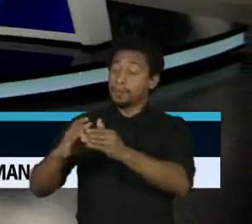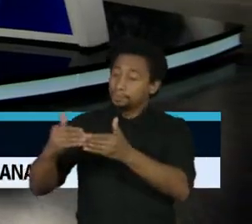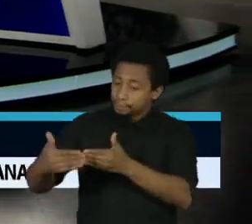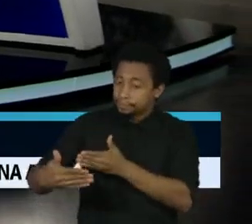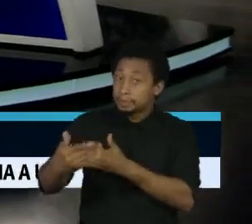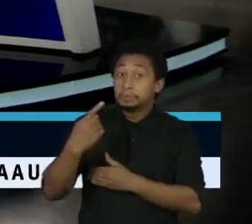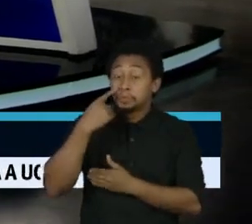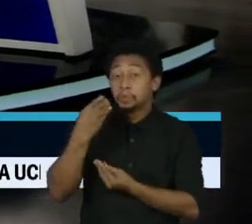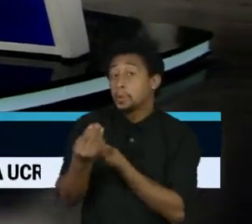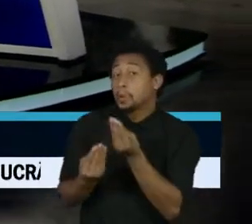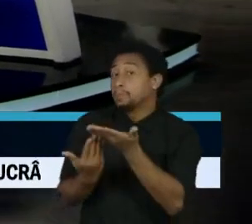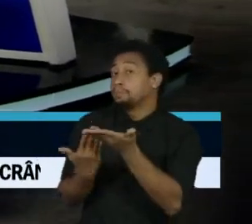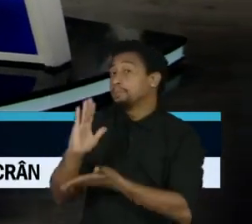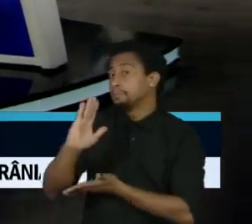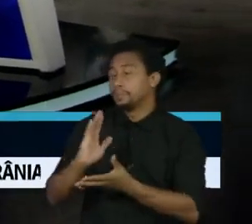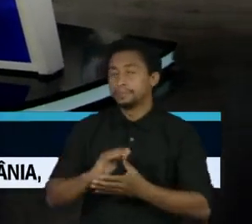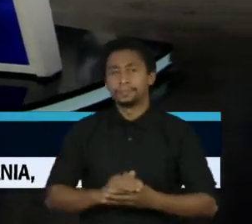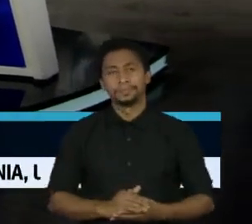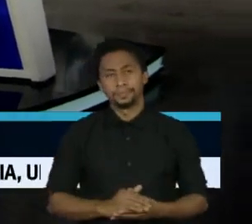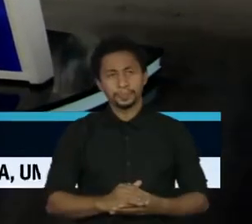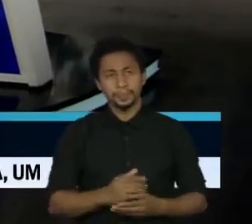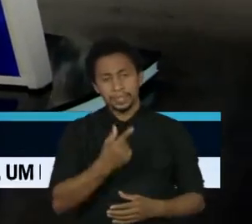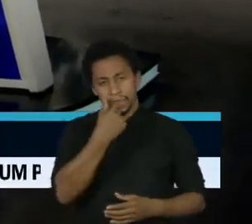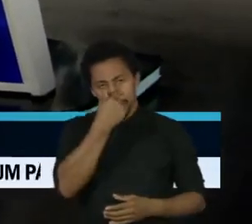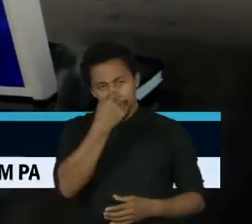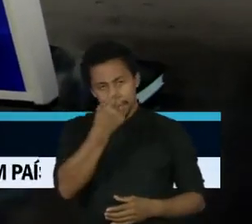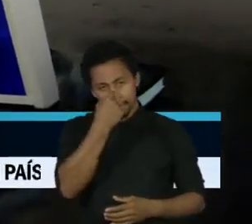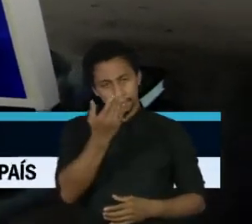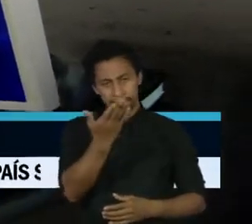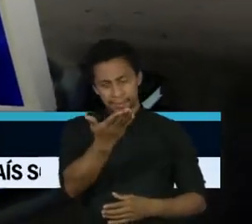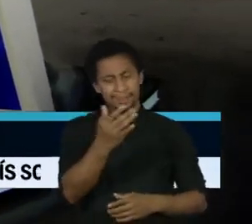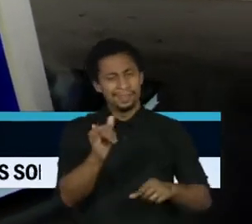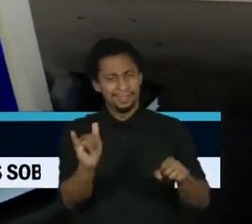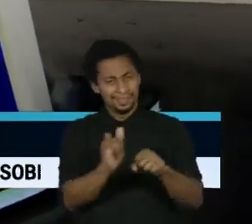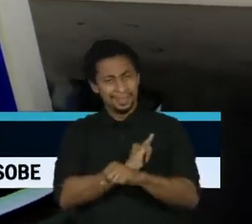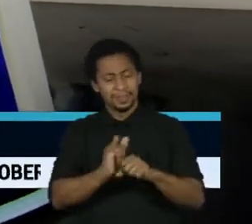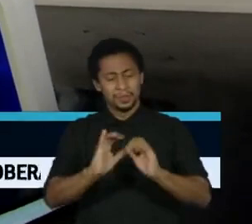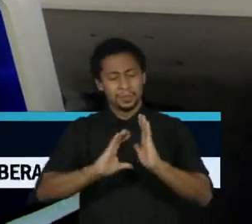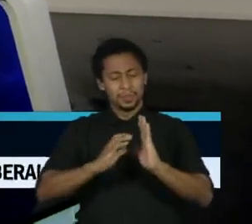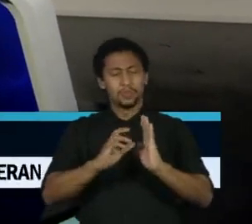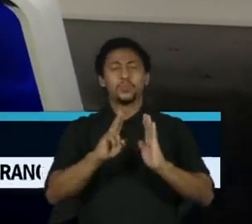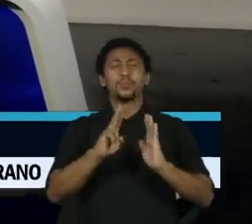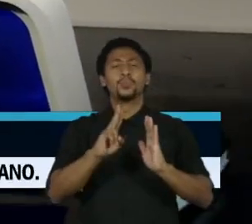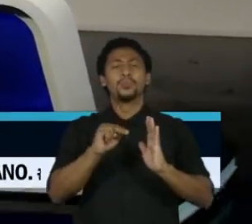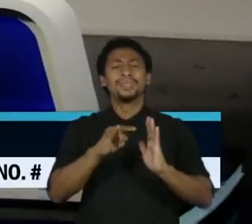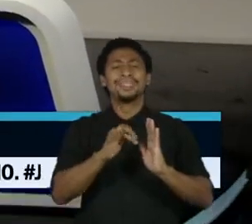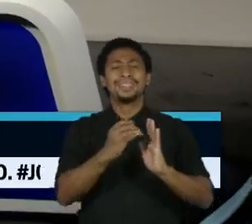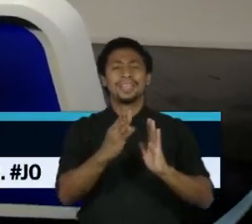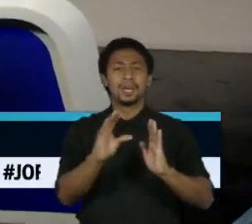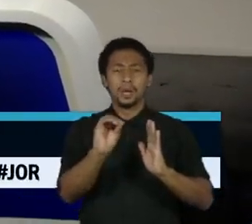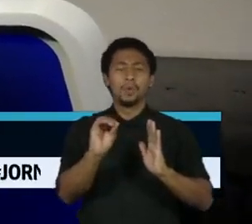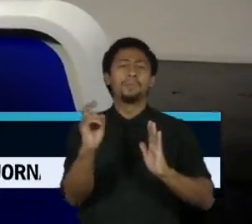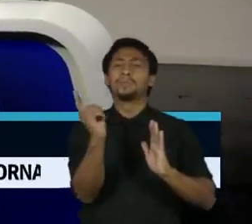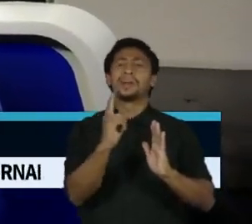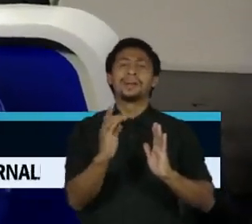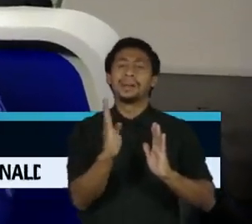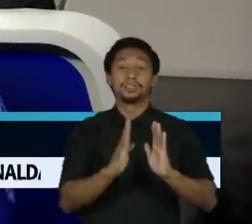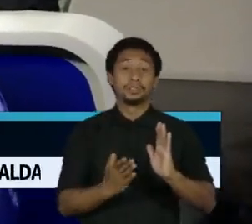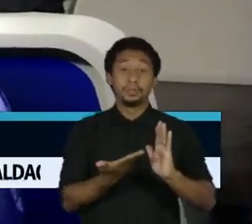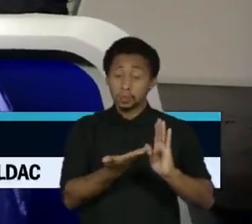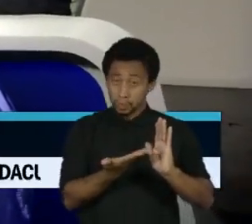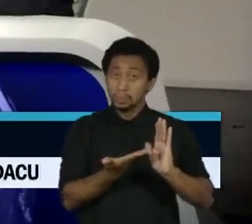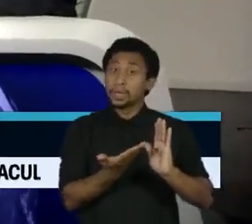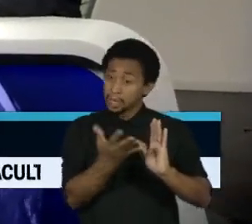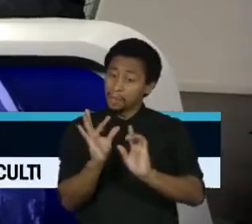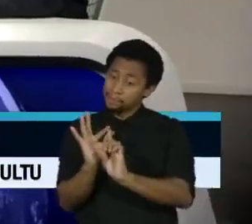É capaz qual a estratégia do União Brazil ao anunciar a candidatura de Luciano bivar e o que acontece agora